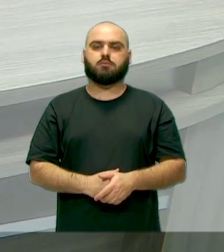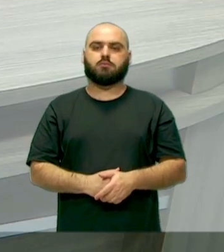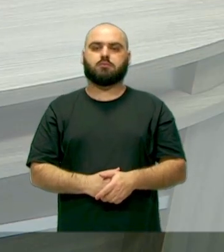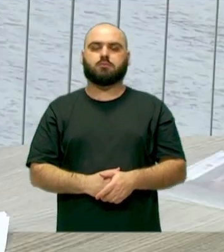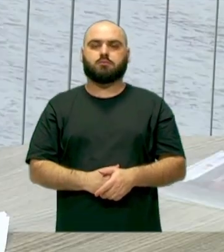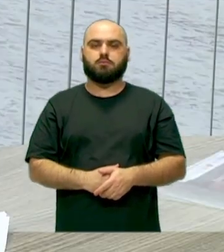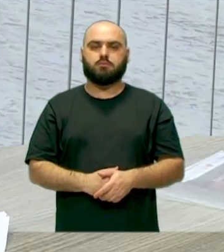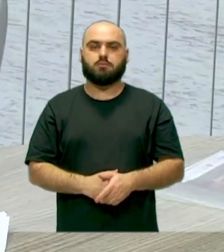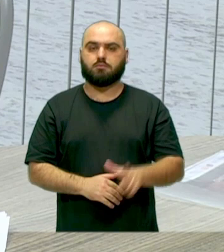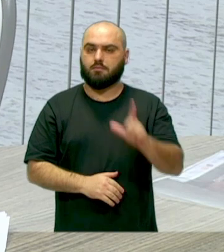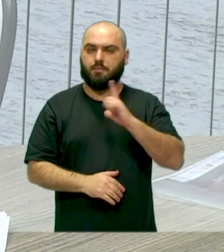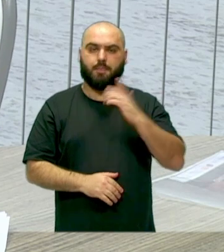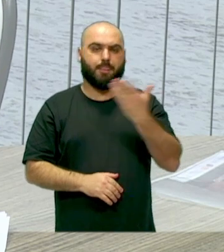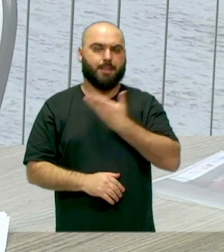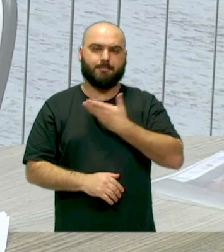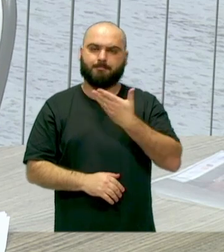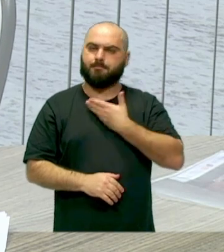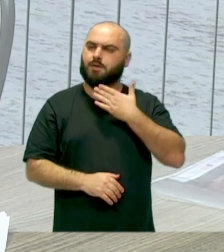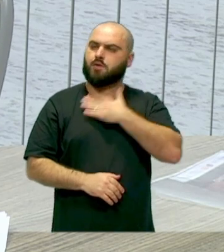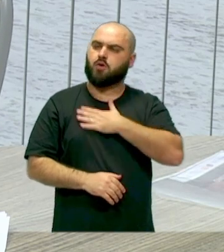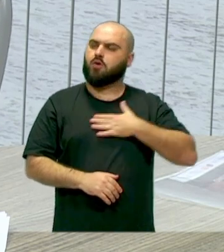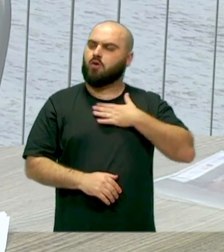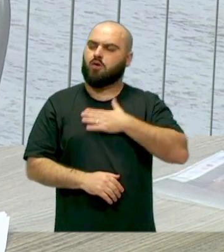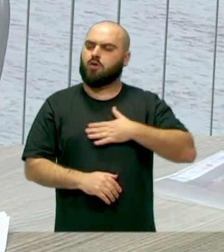Todo mundo tem um amigo que gosta muito.